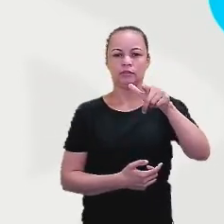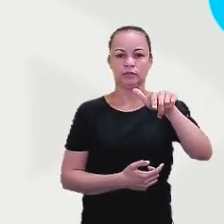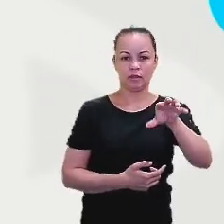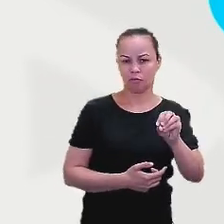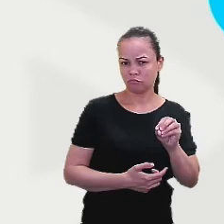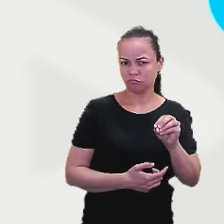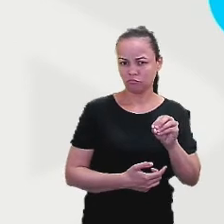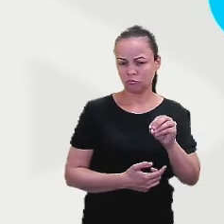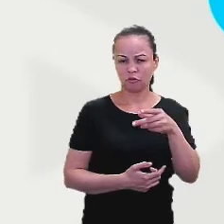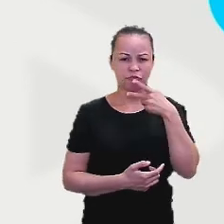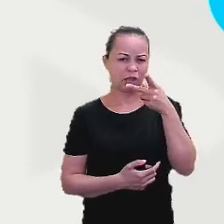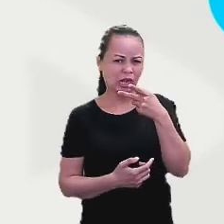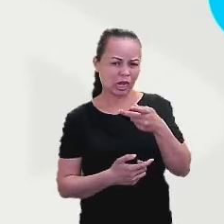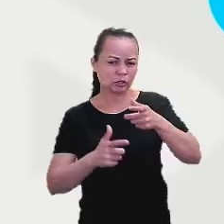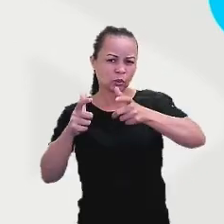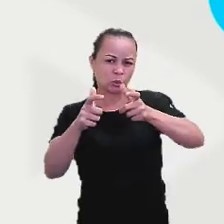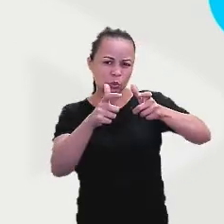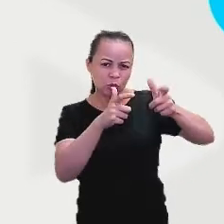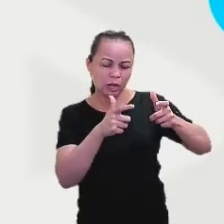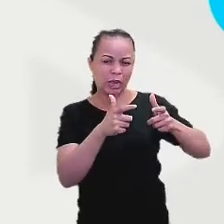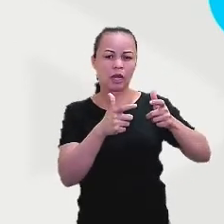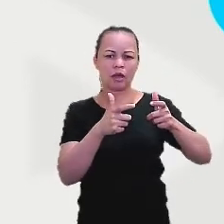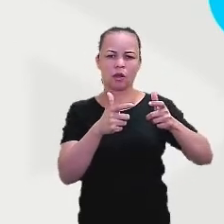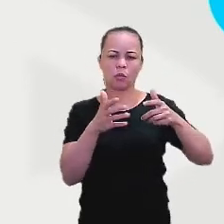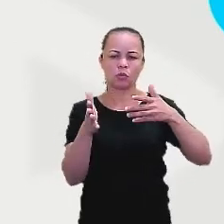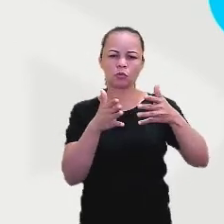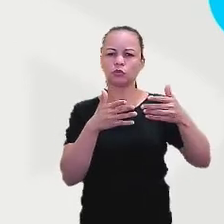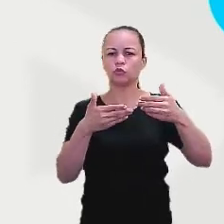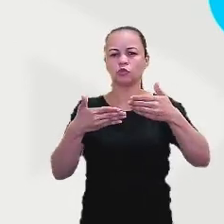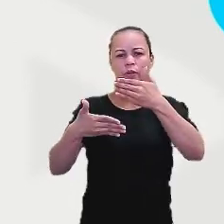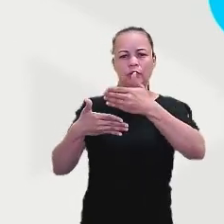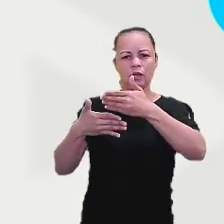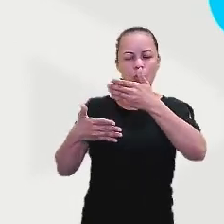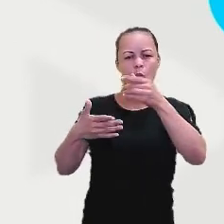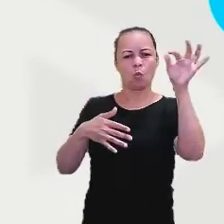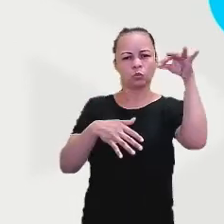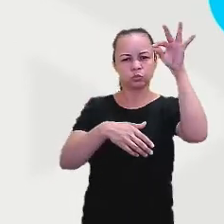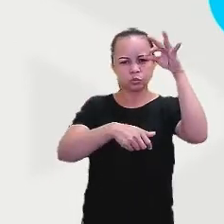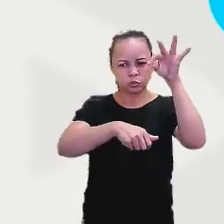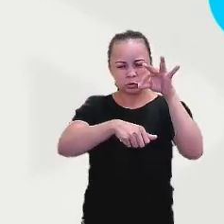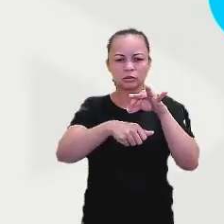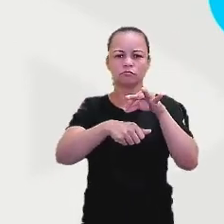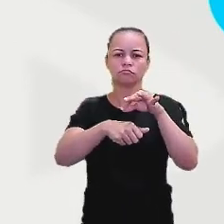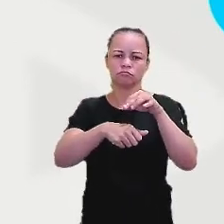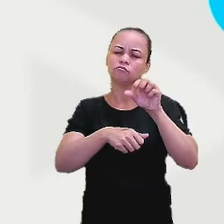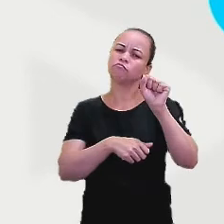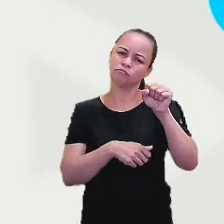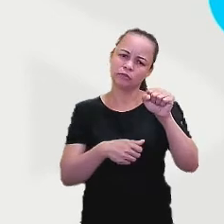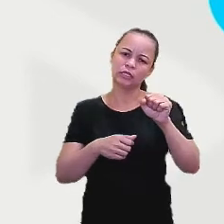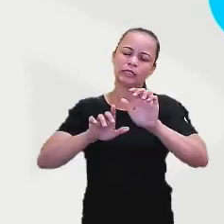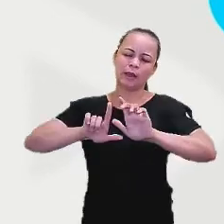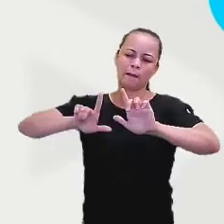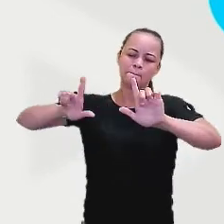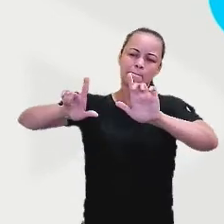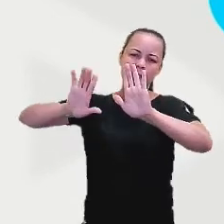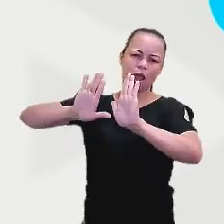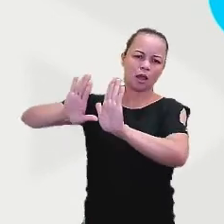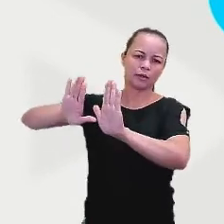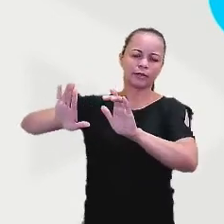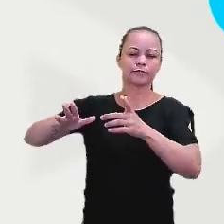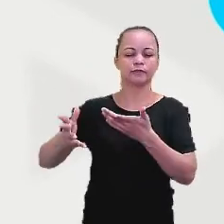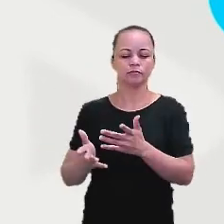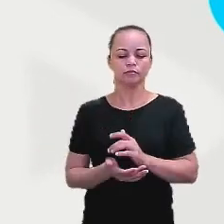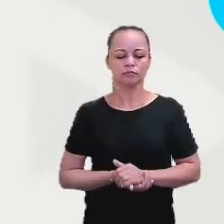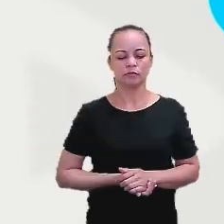falando de um lugar onde os pernilongos estão, justamente, ó, na parede. Ou estou falando do modo, ou seja, a